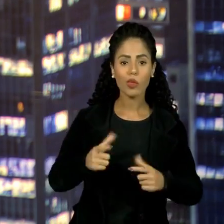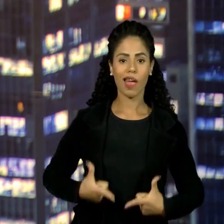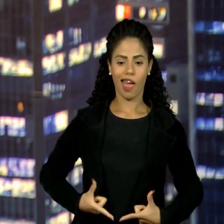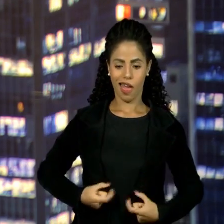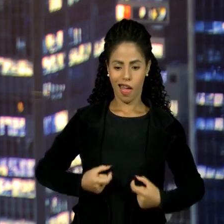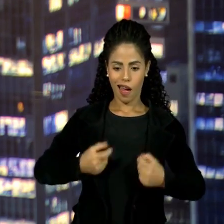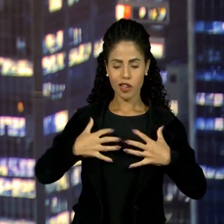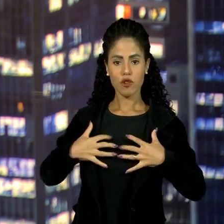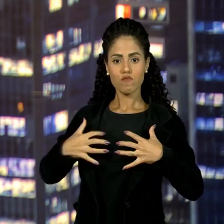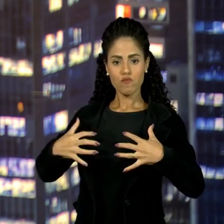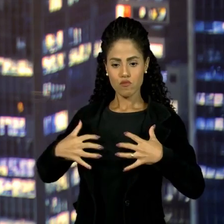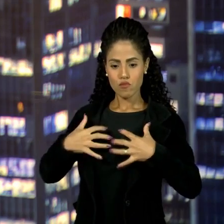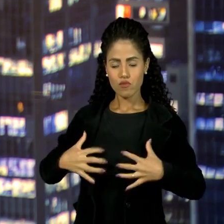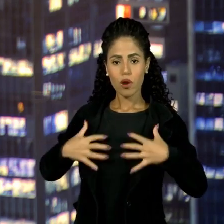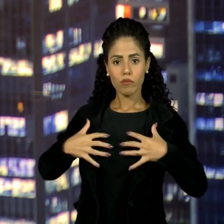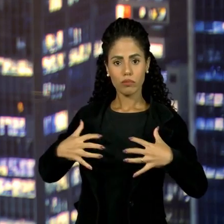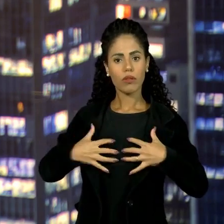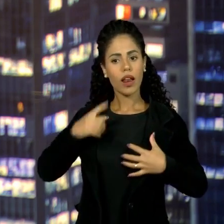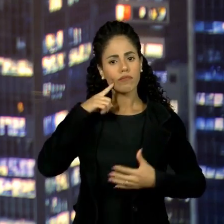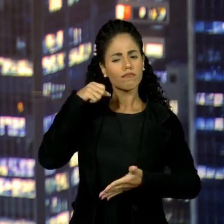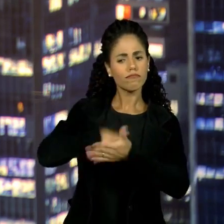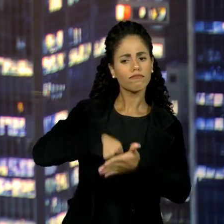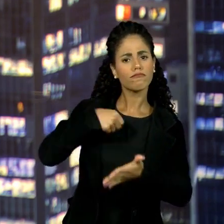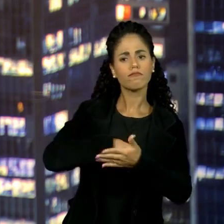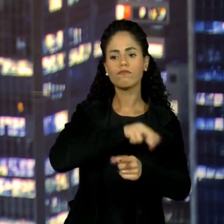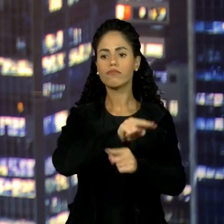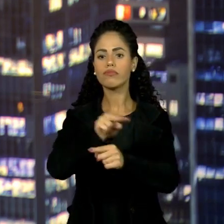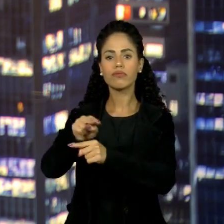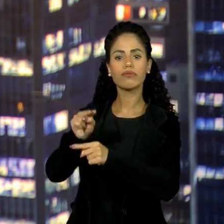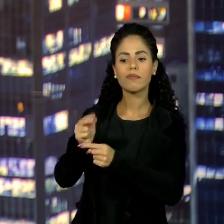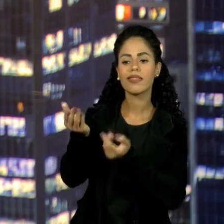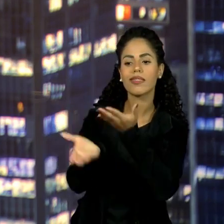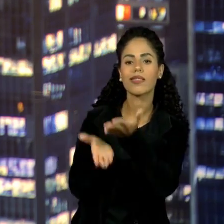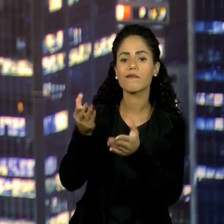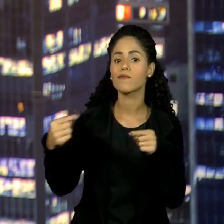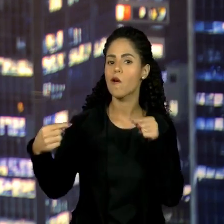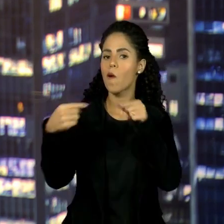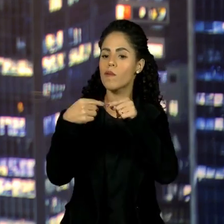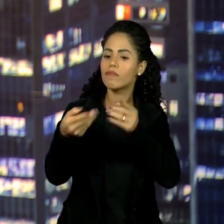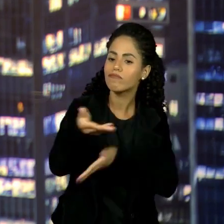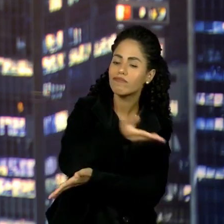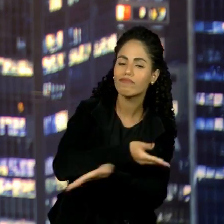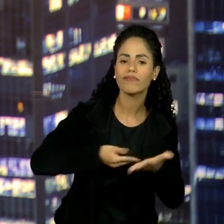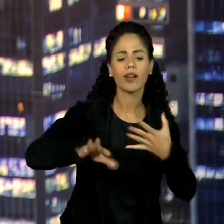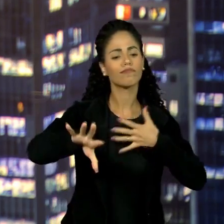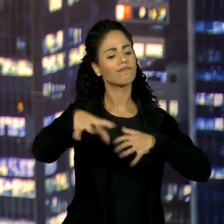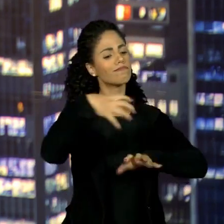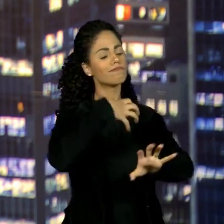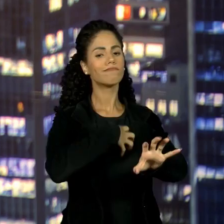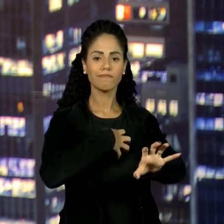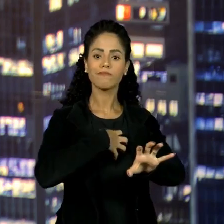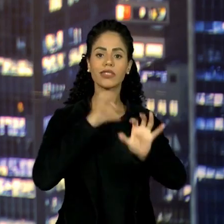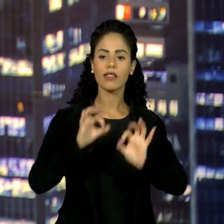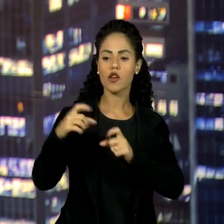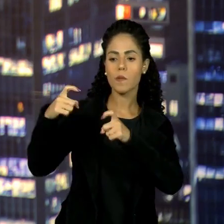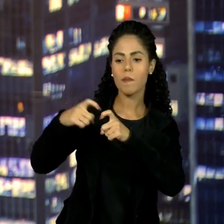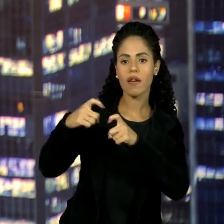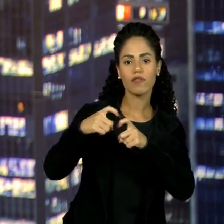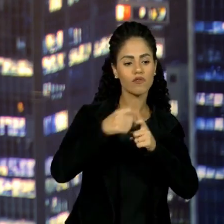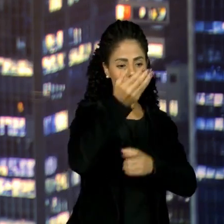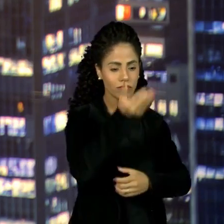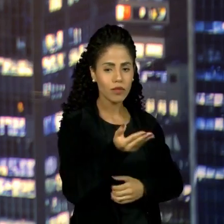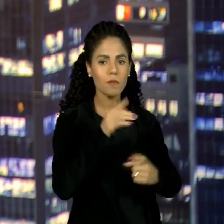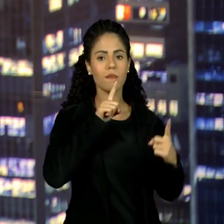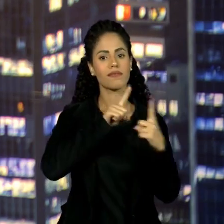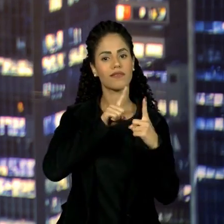mama metastático em um ativismo pelos cuidados paliativos, por uma relação mais humana entre a medicina e os